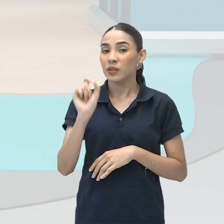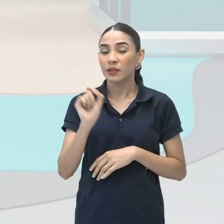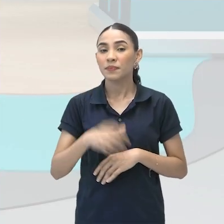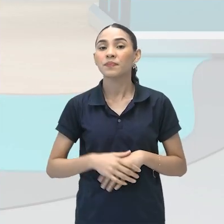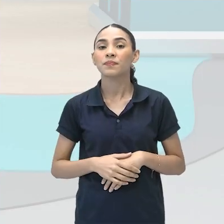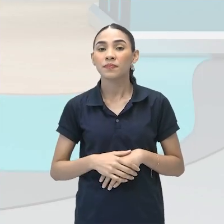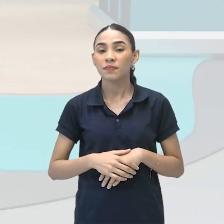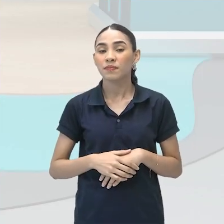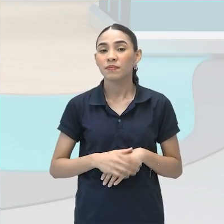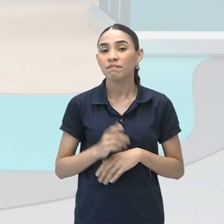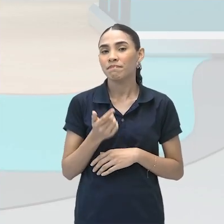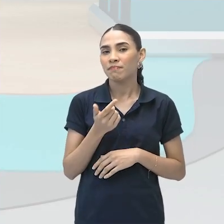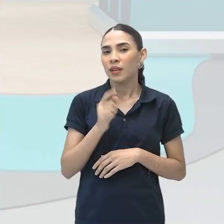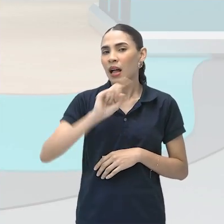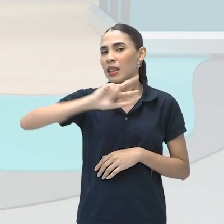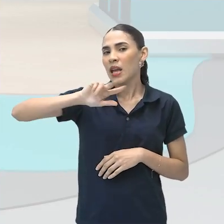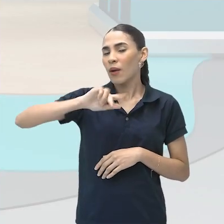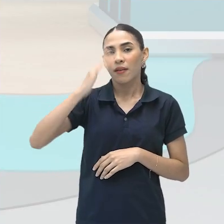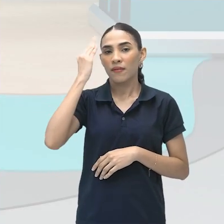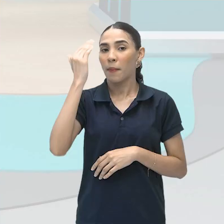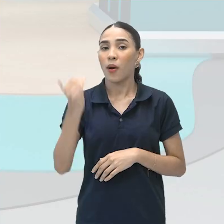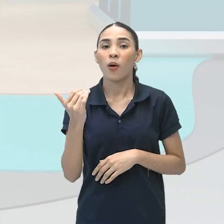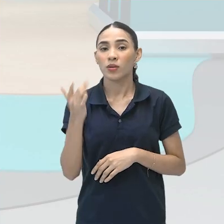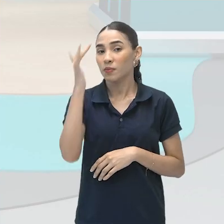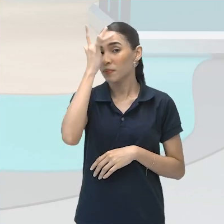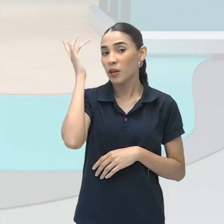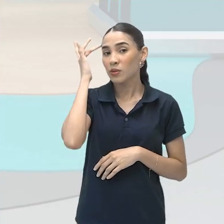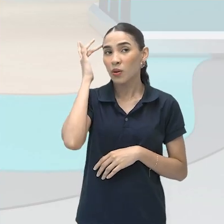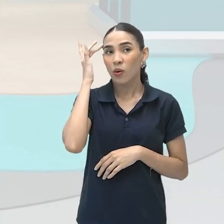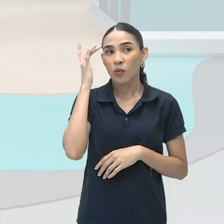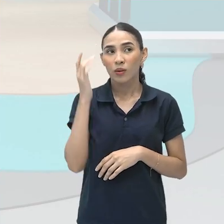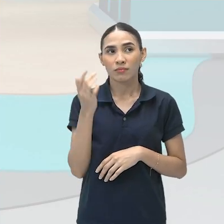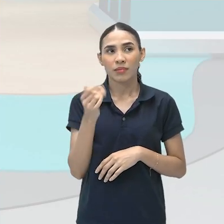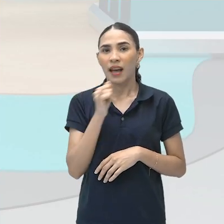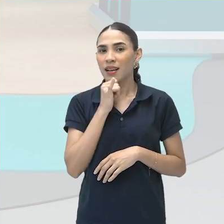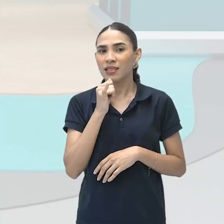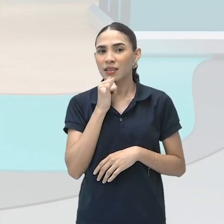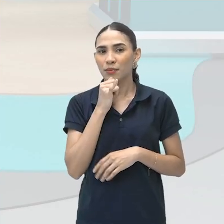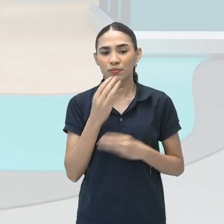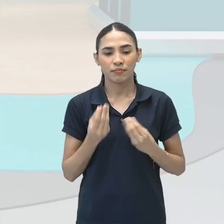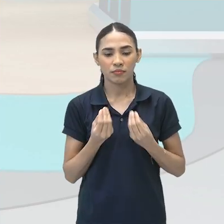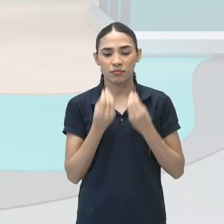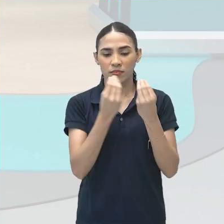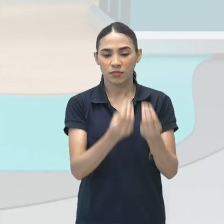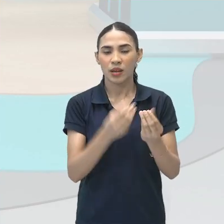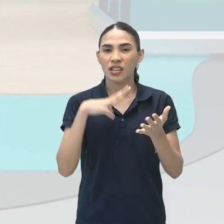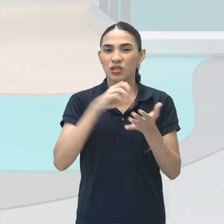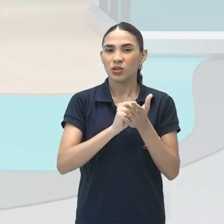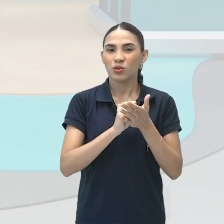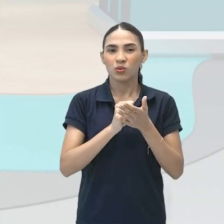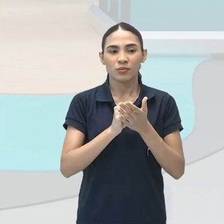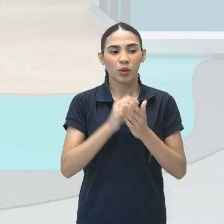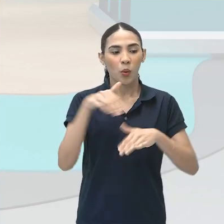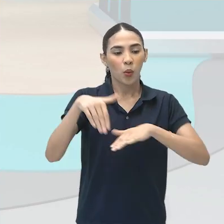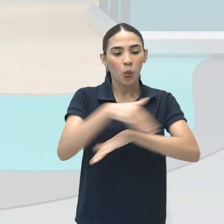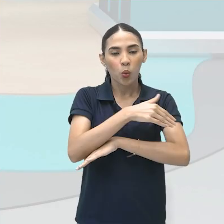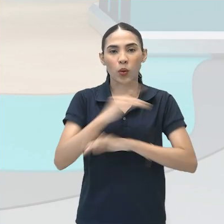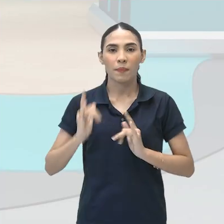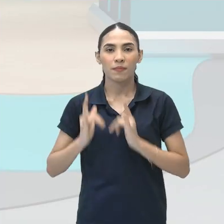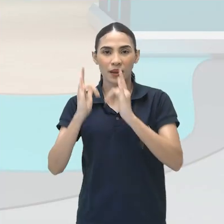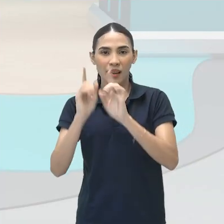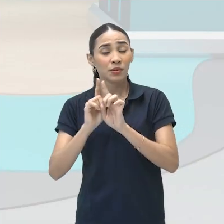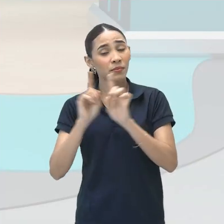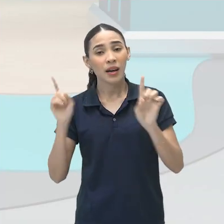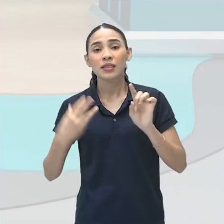são desconhecidas, pessoas que não nomearam ruas, não dão nome a prédios e tudo mais, mas que, de certa